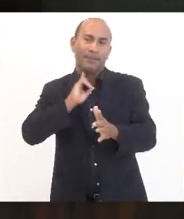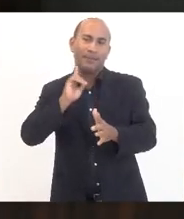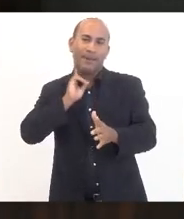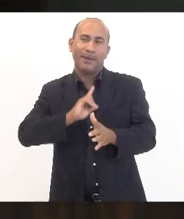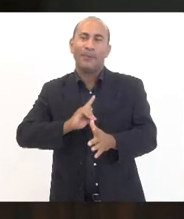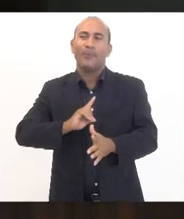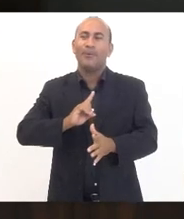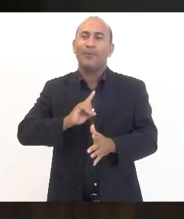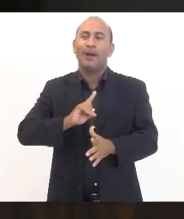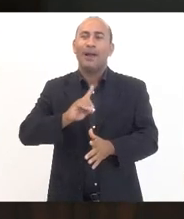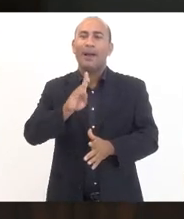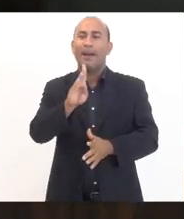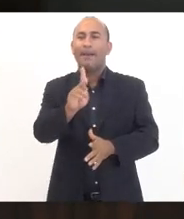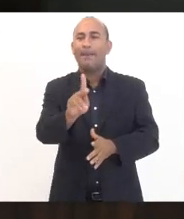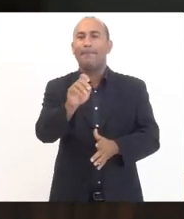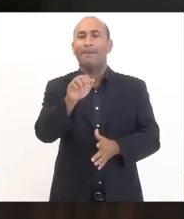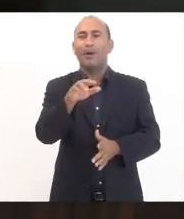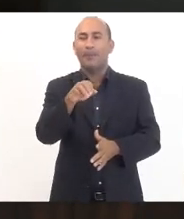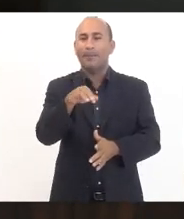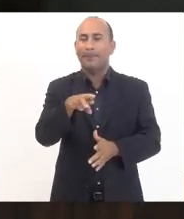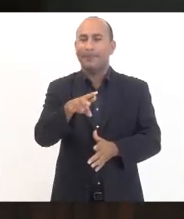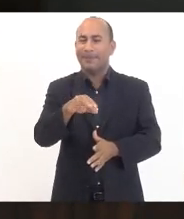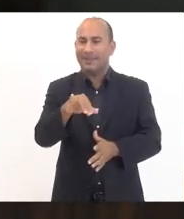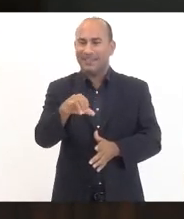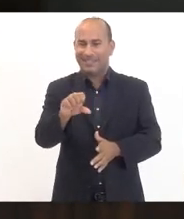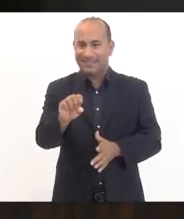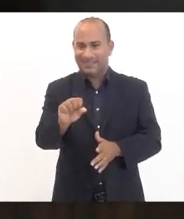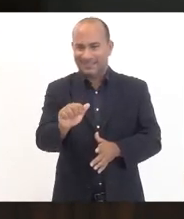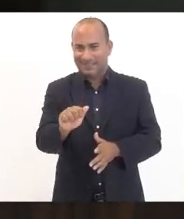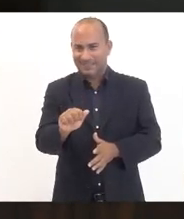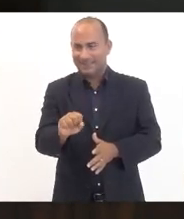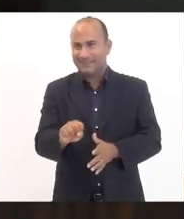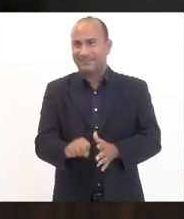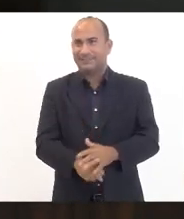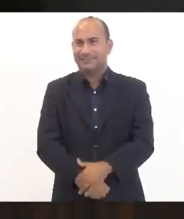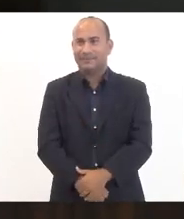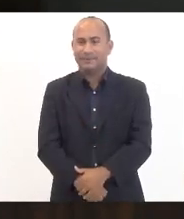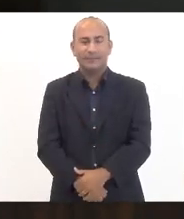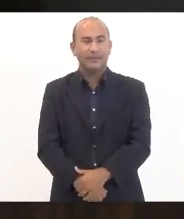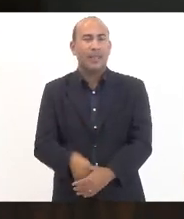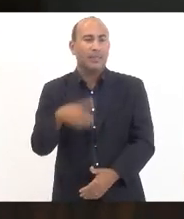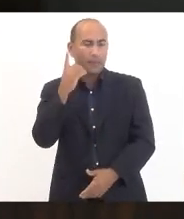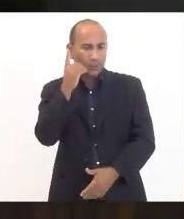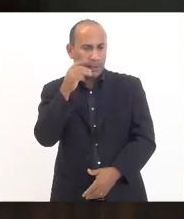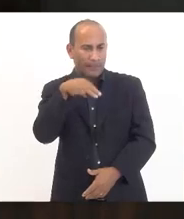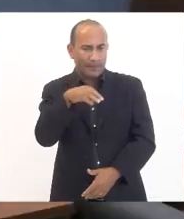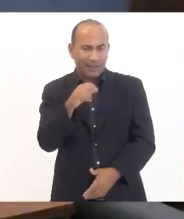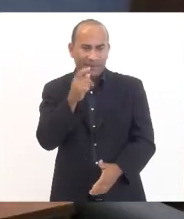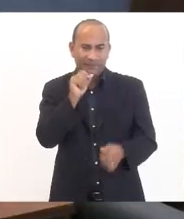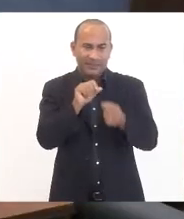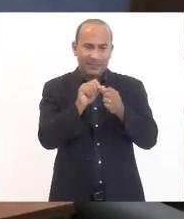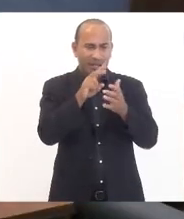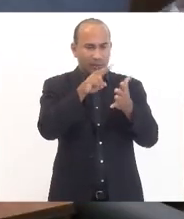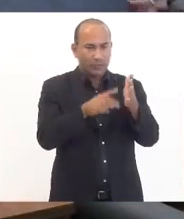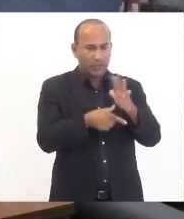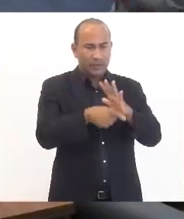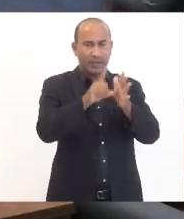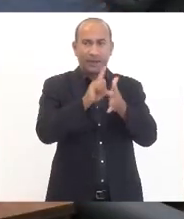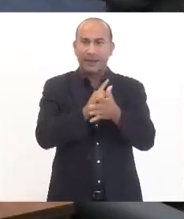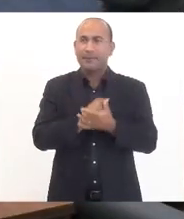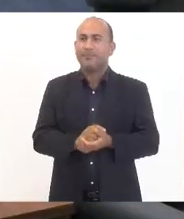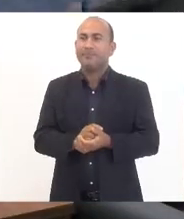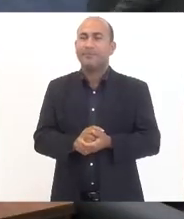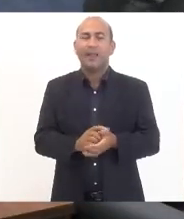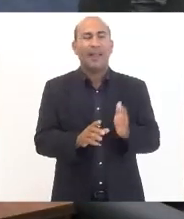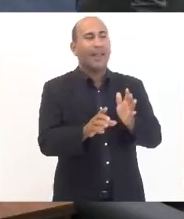em Montevidéu. Deputada Marta Rocha, para fazer a leitura da ata da sessão anterior. A ata reflete com